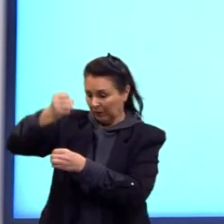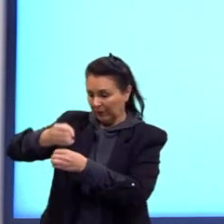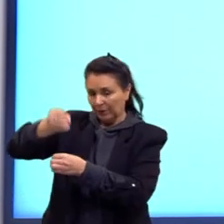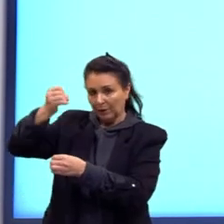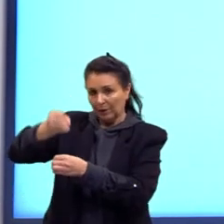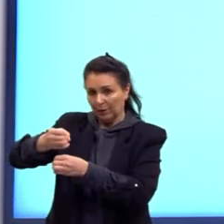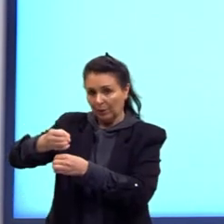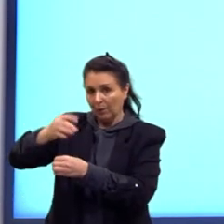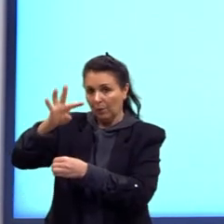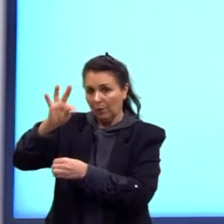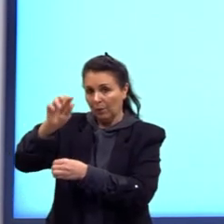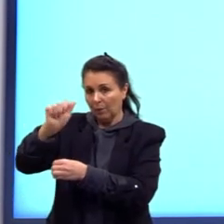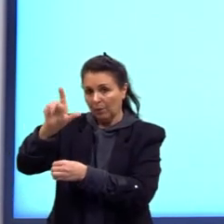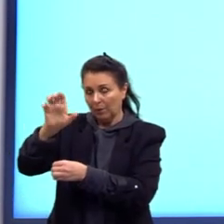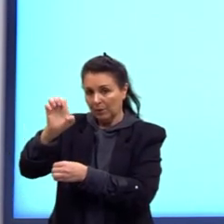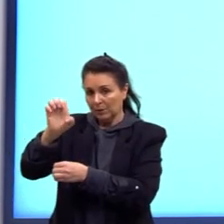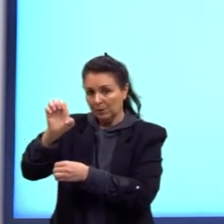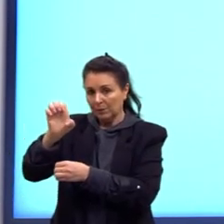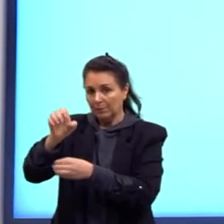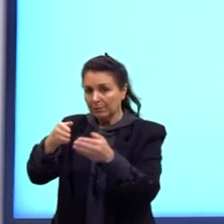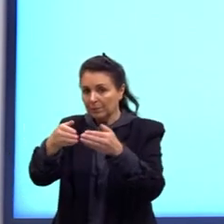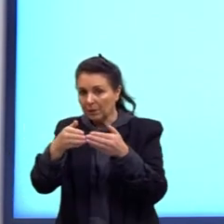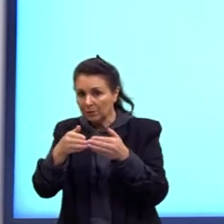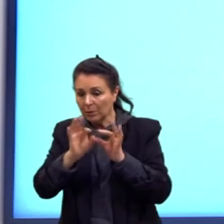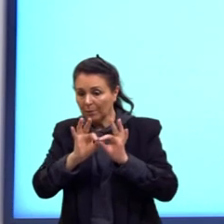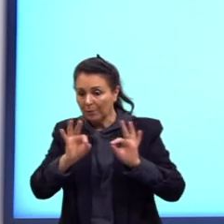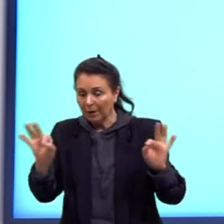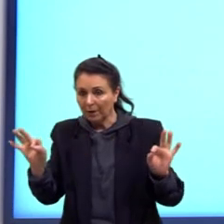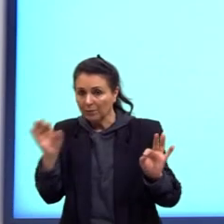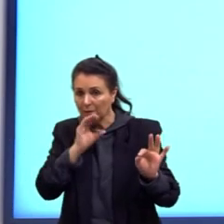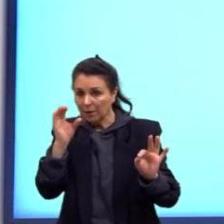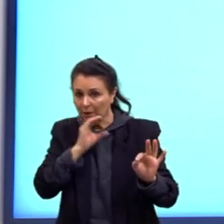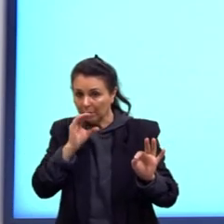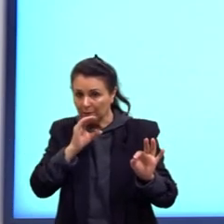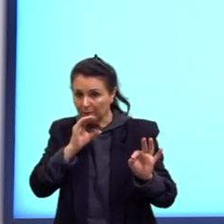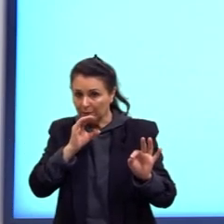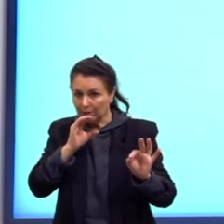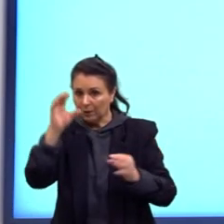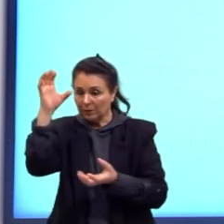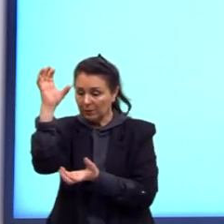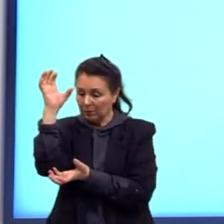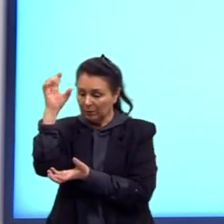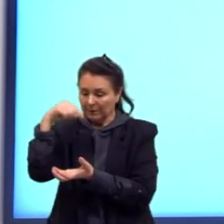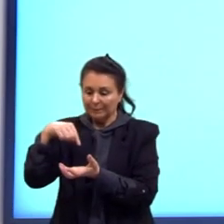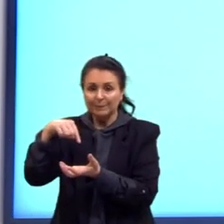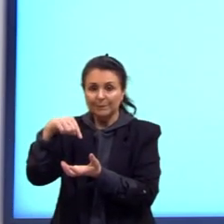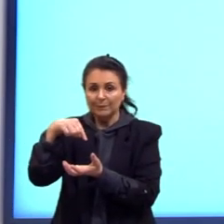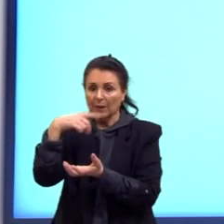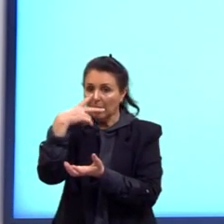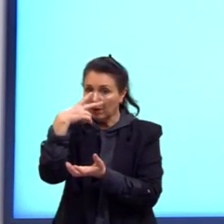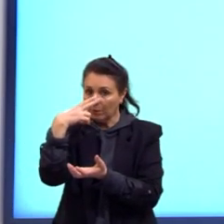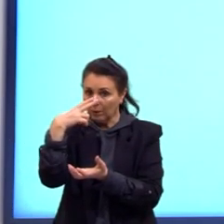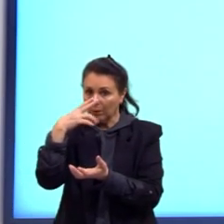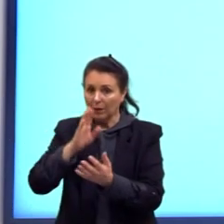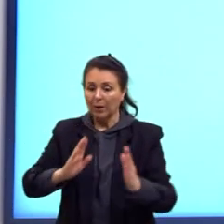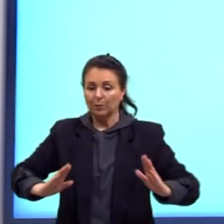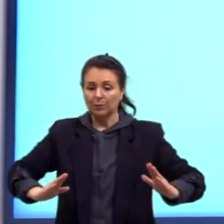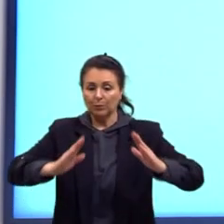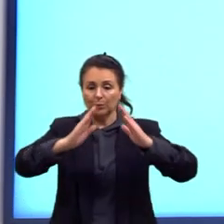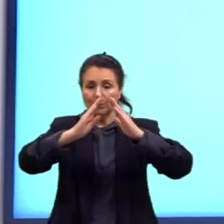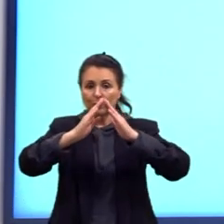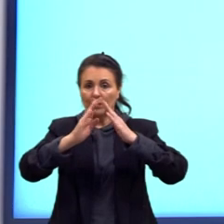vá mede depressa sombra o seu comprimento é igual a altura da pirâmide Então eles mediram